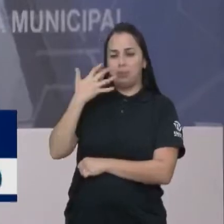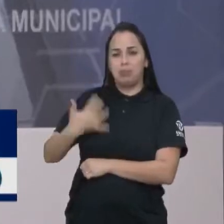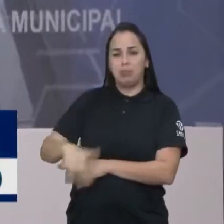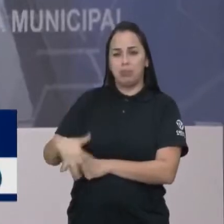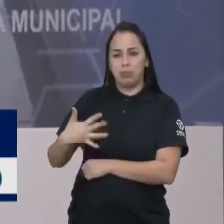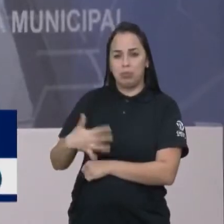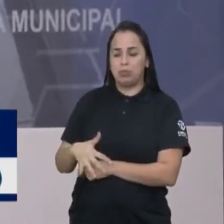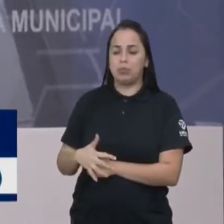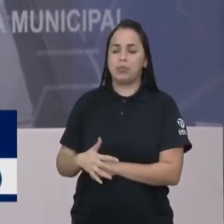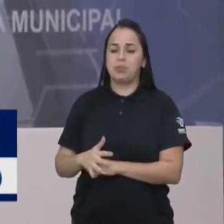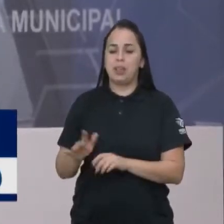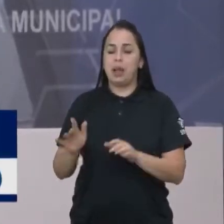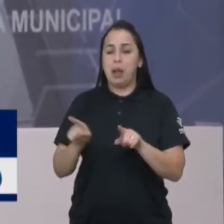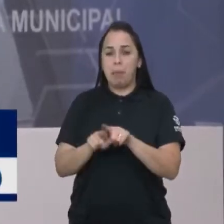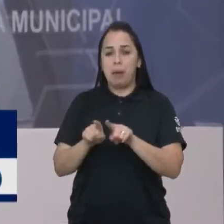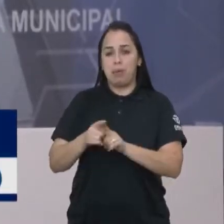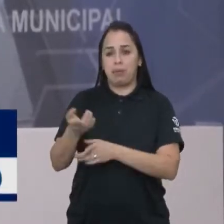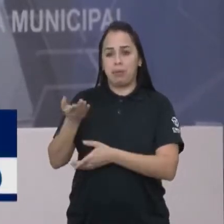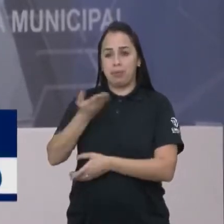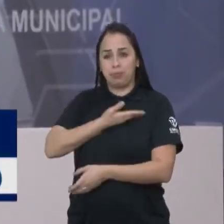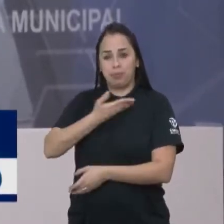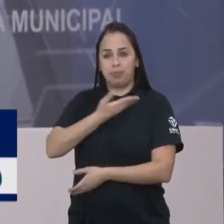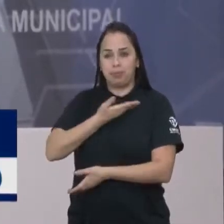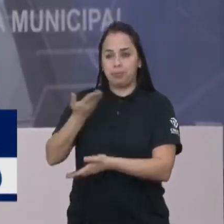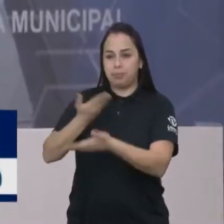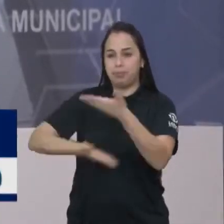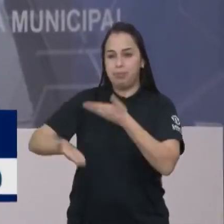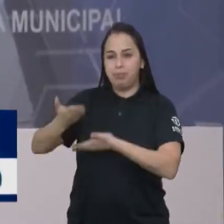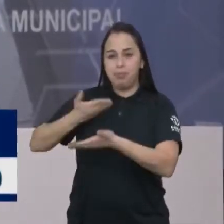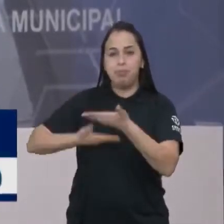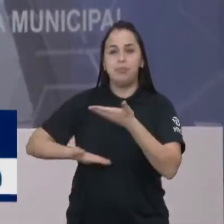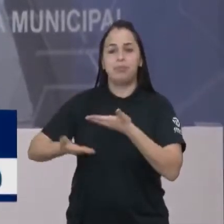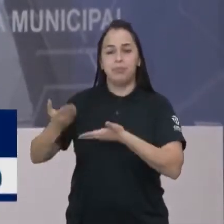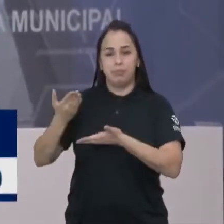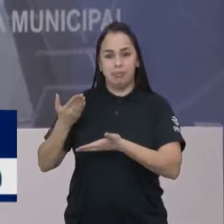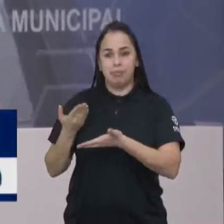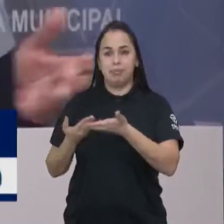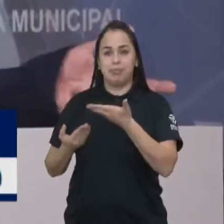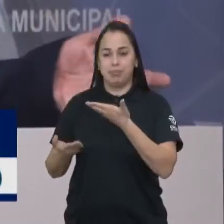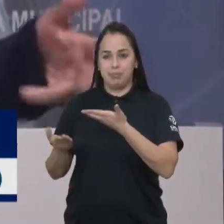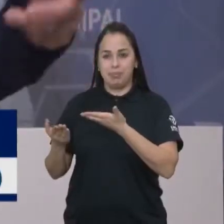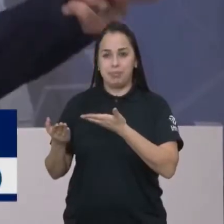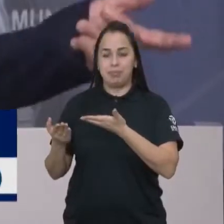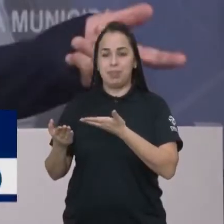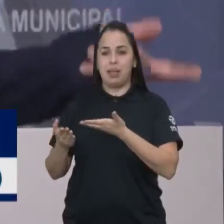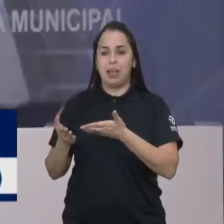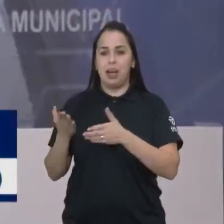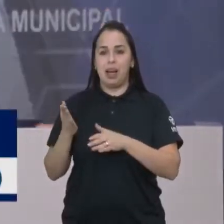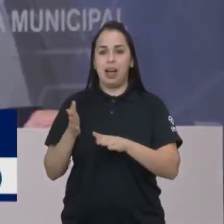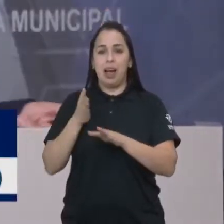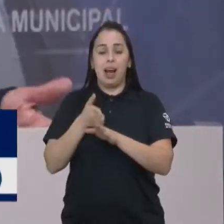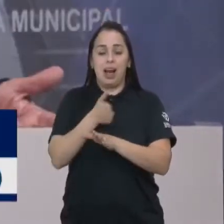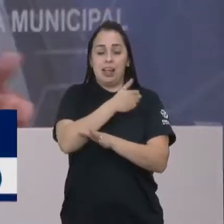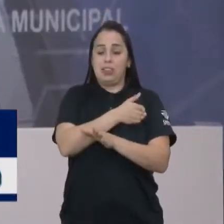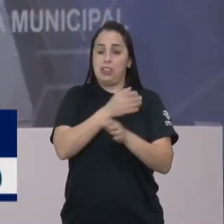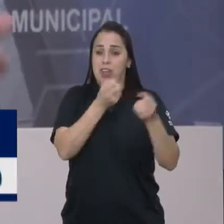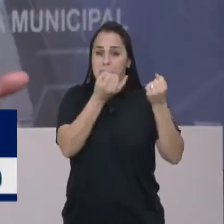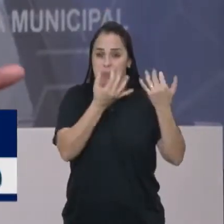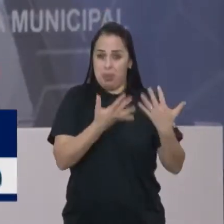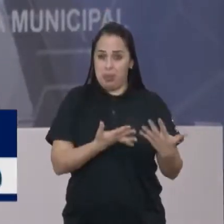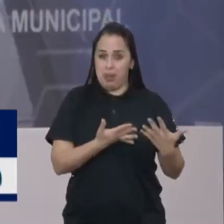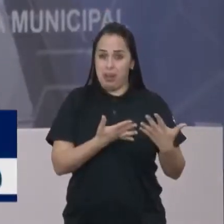ele e uma amizade também muito grande. Independentemente de tudo que foi falado dele aqui, que